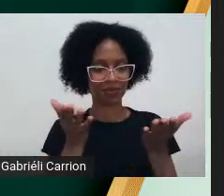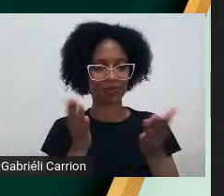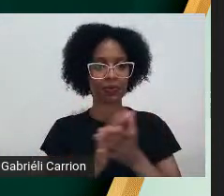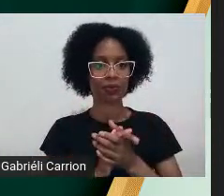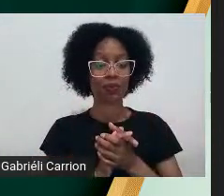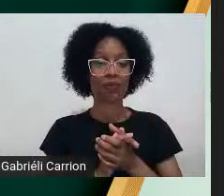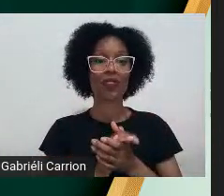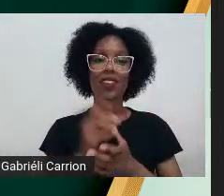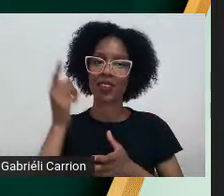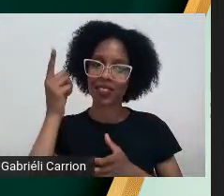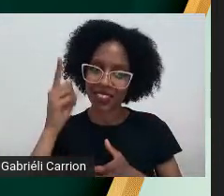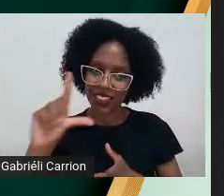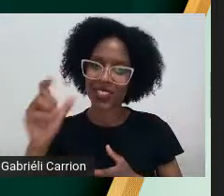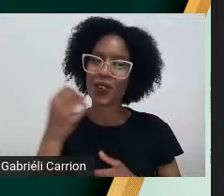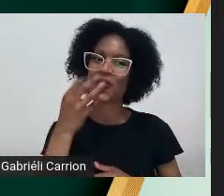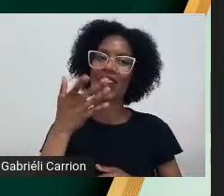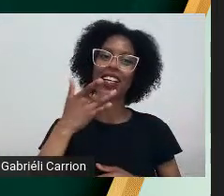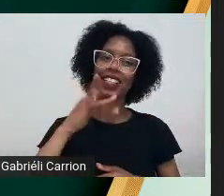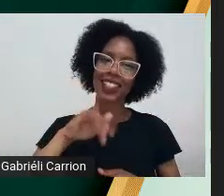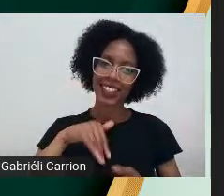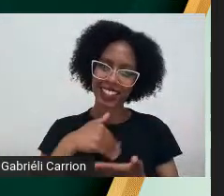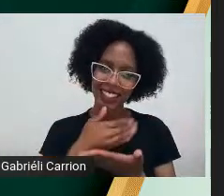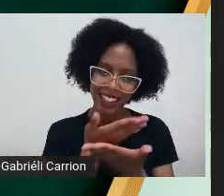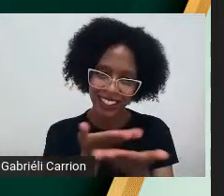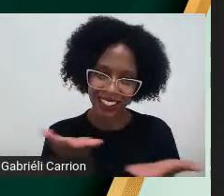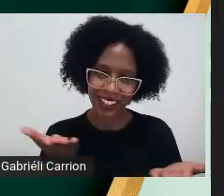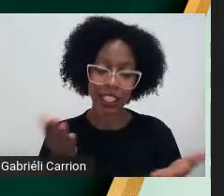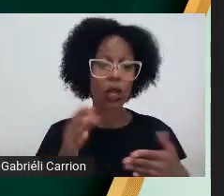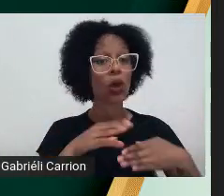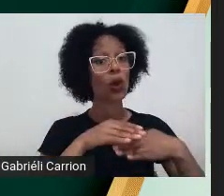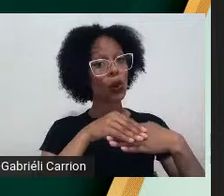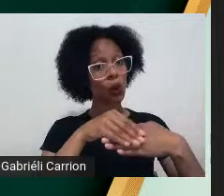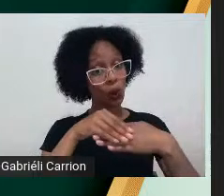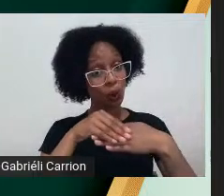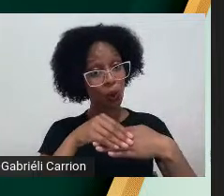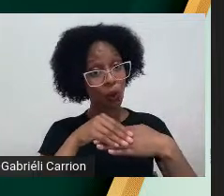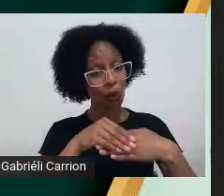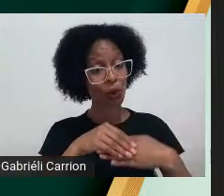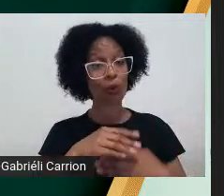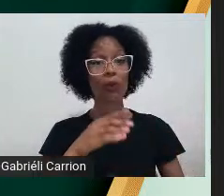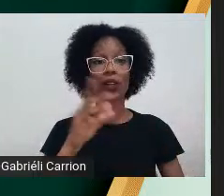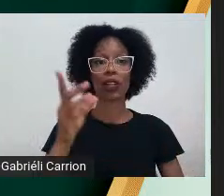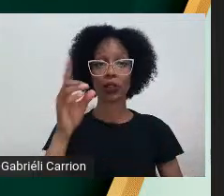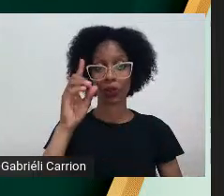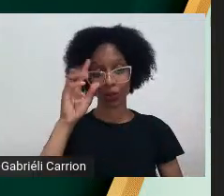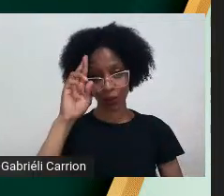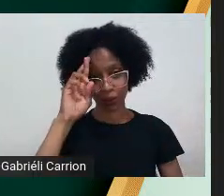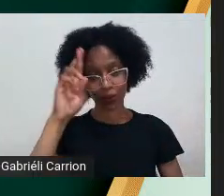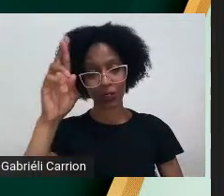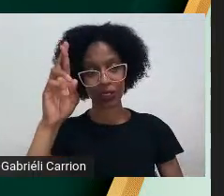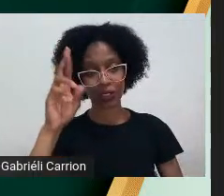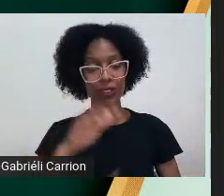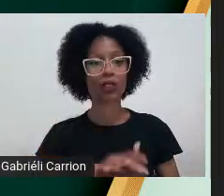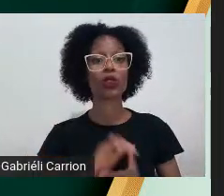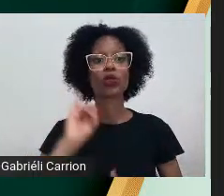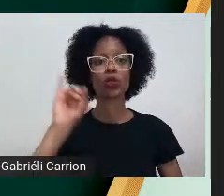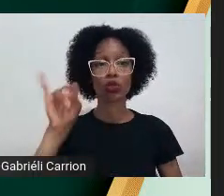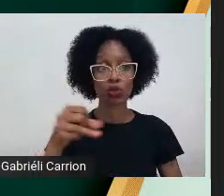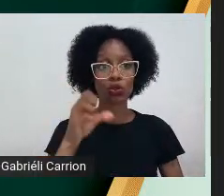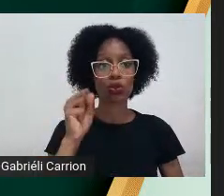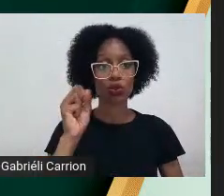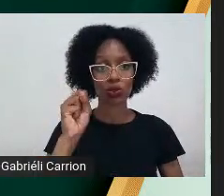Mais uma vez, boa tarde a todos. Cumprimento o diretor do campus Itaqui, professor José Carlos